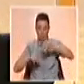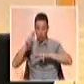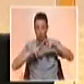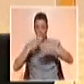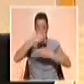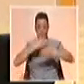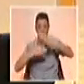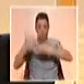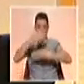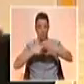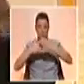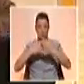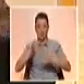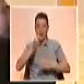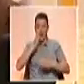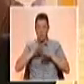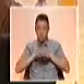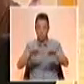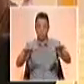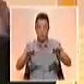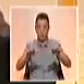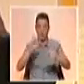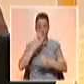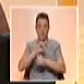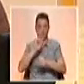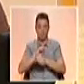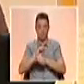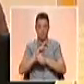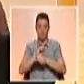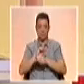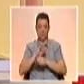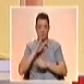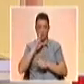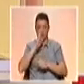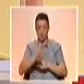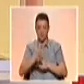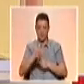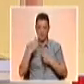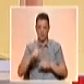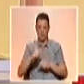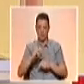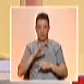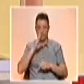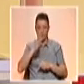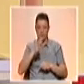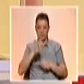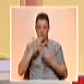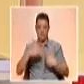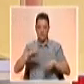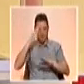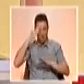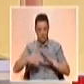portanto, que impede que quando há maior precipitação, que o rio, de facto, alargue as margens. Pois, tem que alargar. Dos leitos de cheio. É contrariar um pouco a natureza. Mas isso acontece